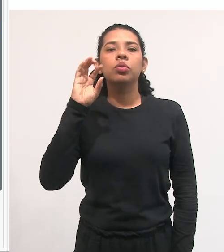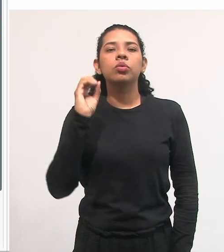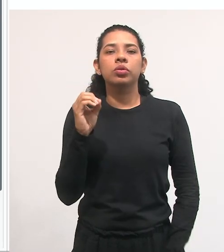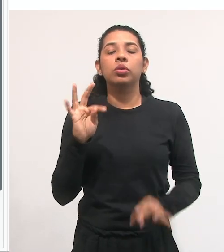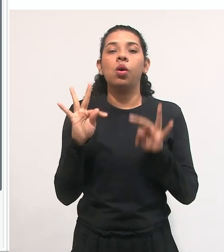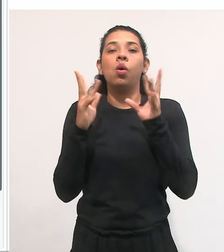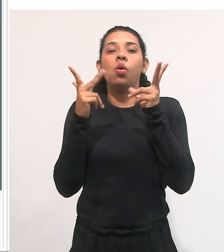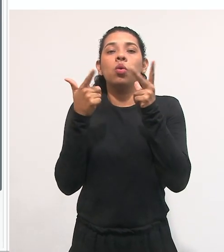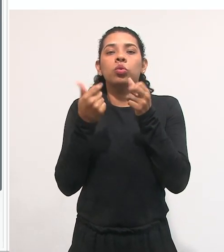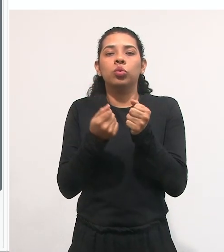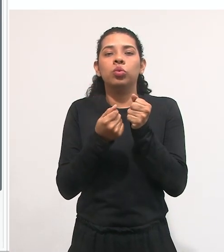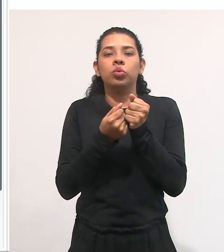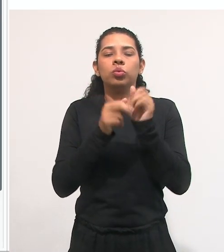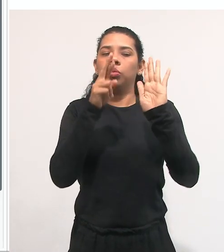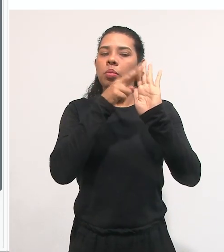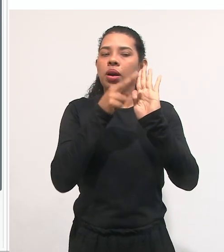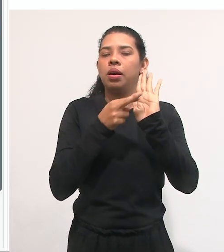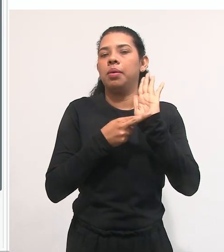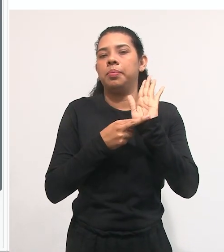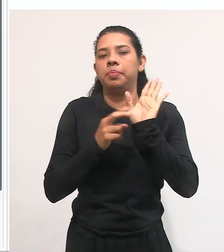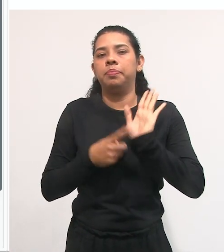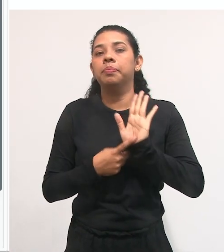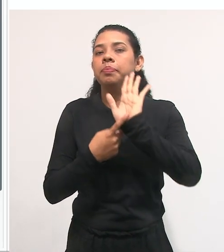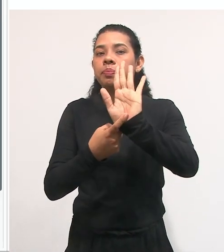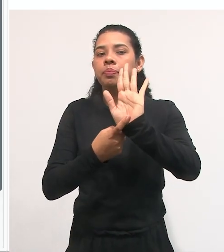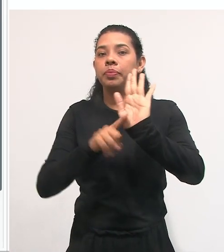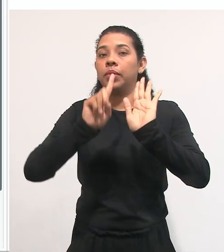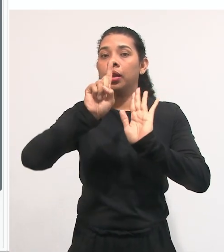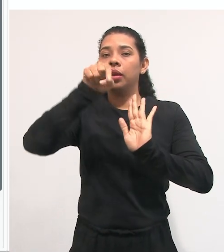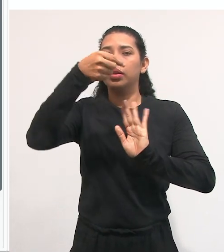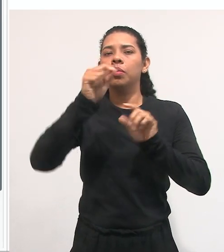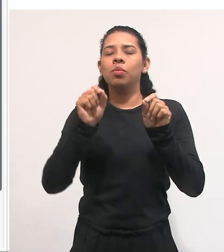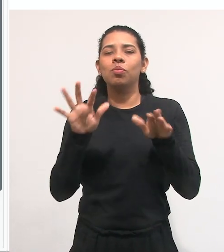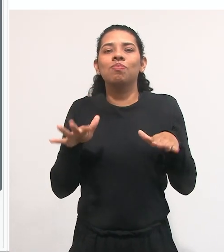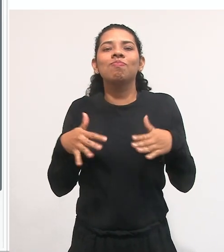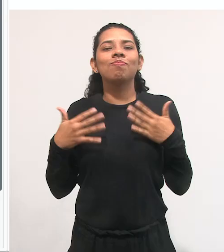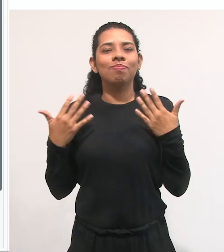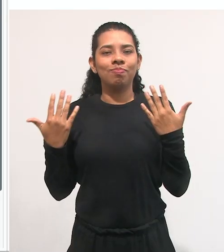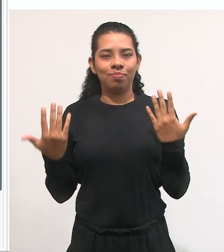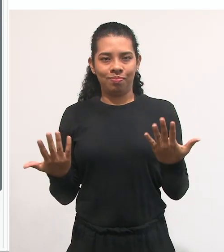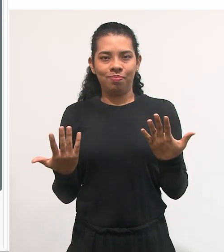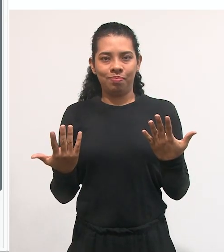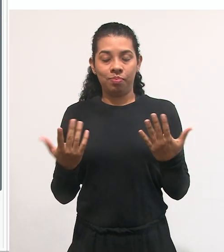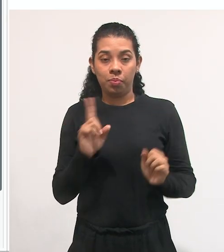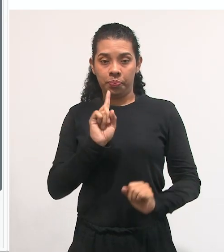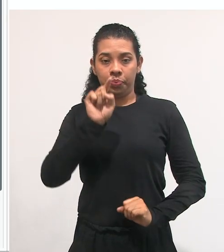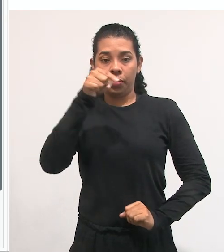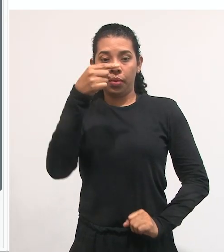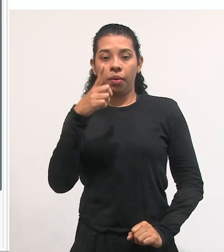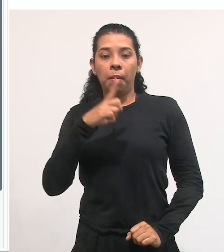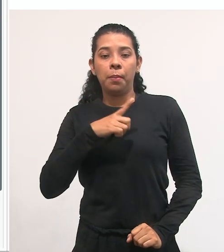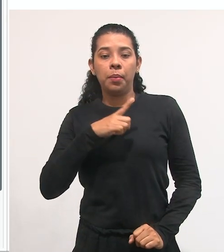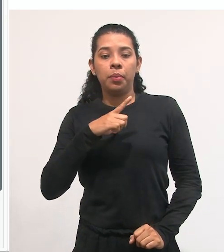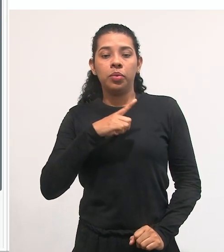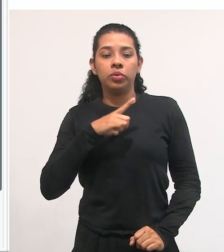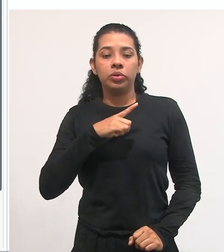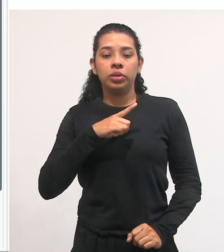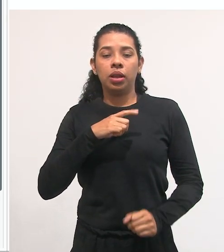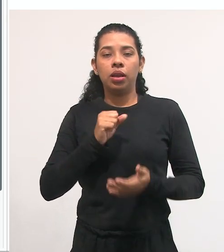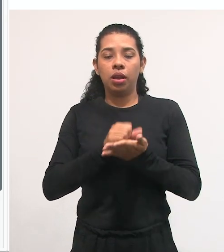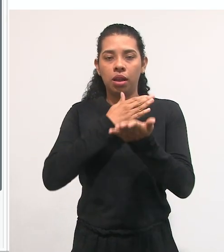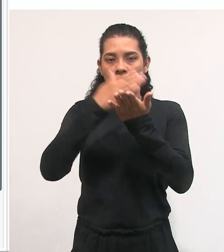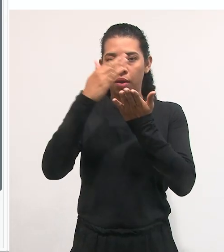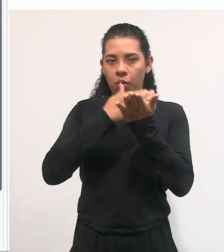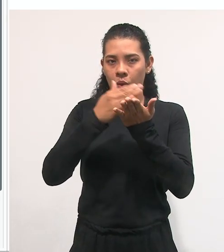de resoluções. Bom, e depois disso, o que eu tenho? Depois disso, eu tenho aqui, eixos